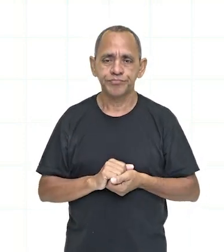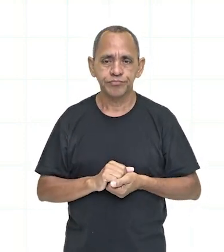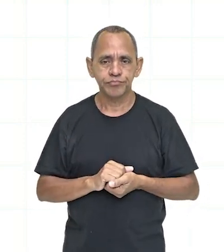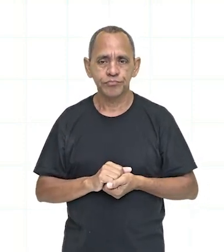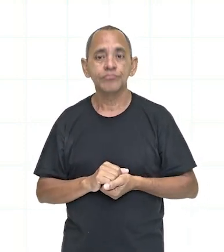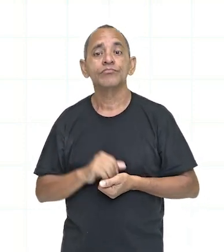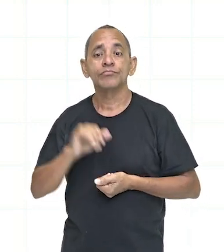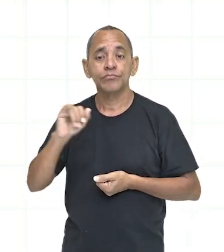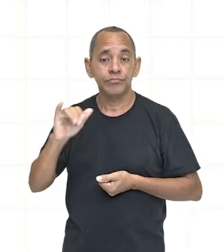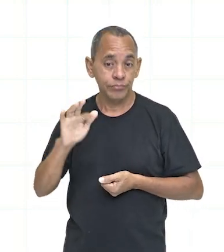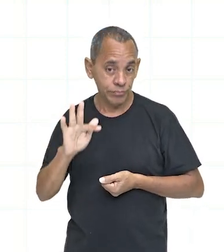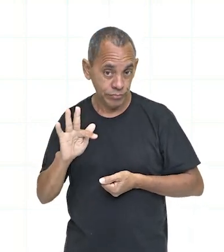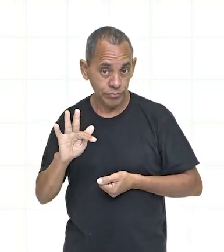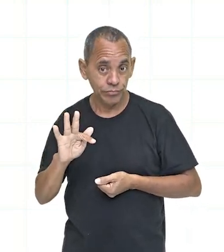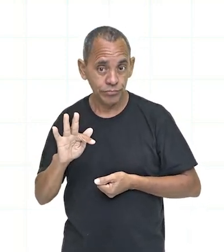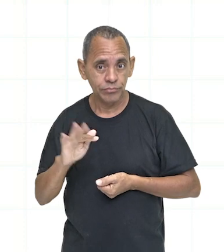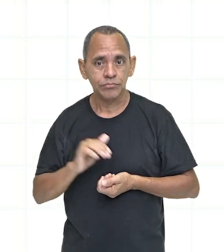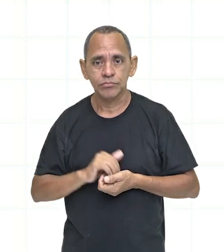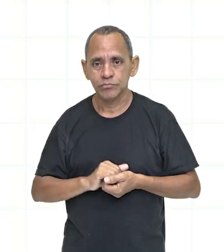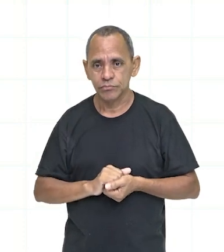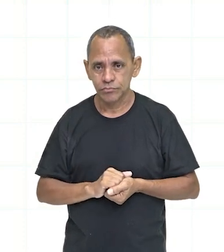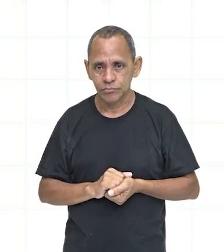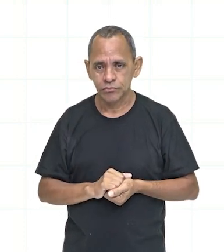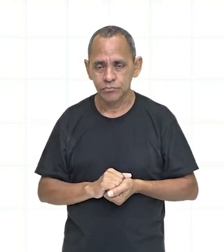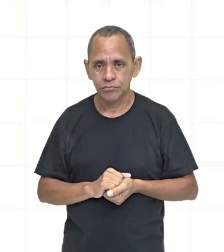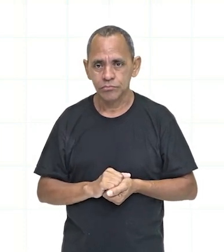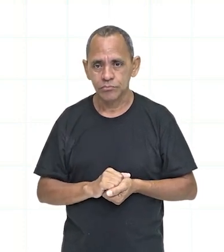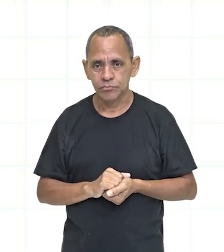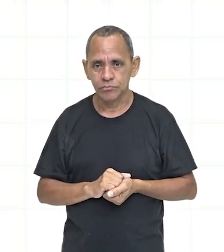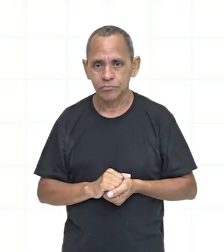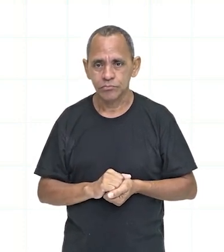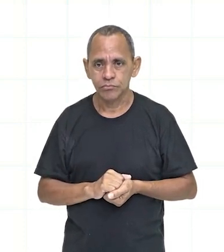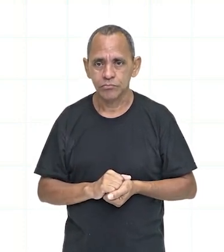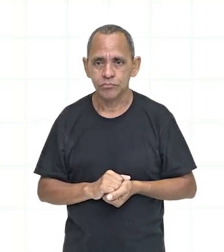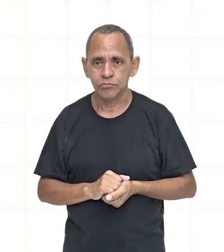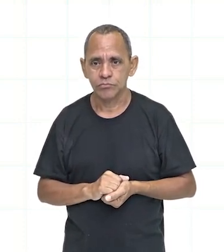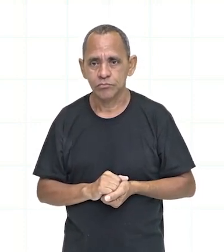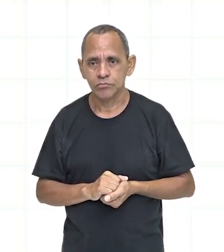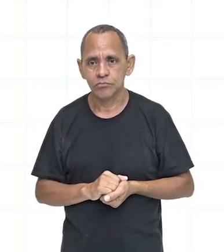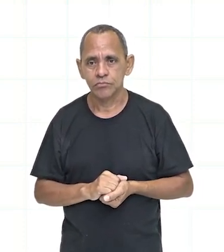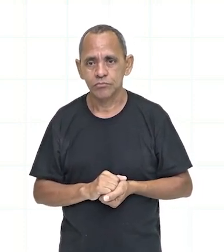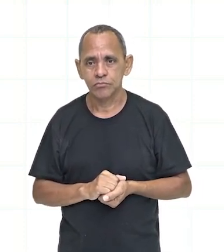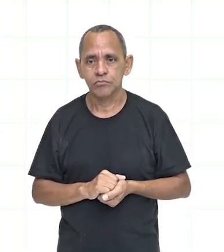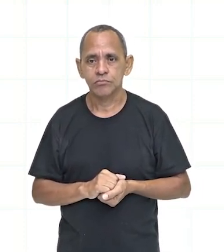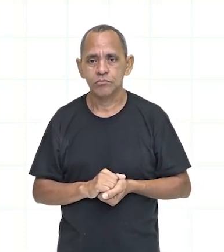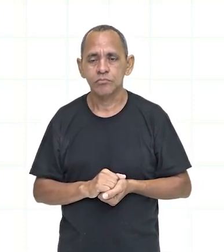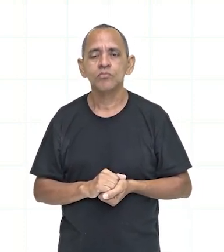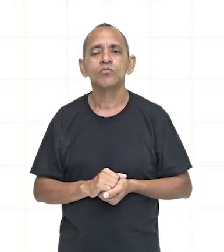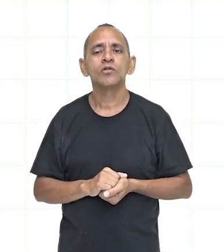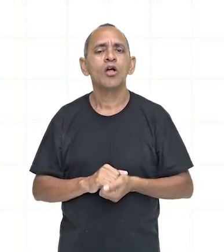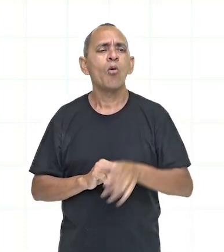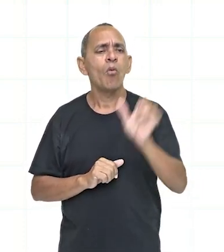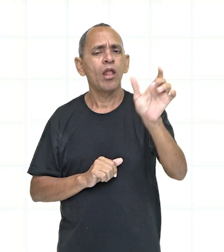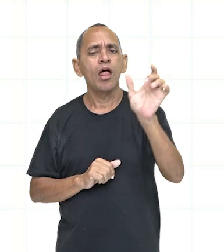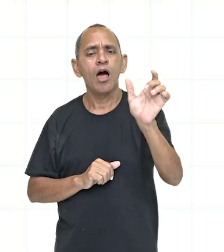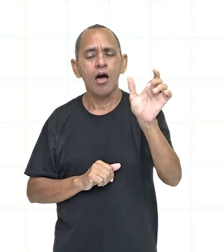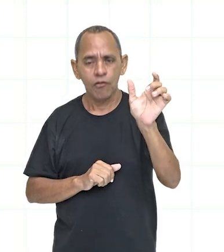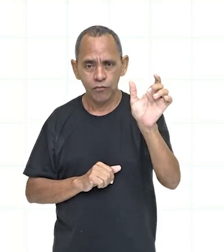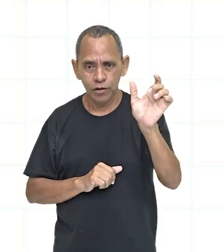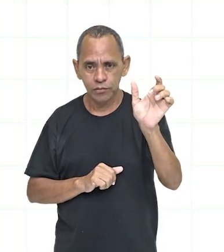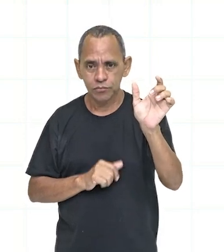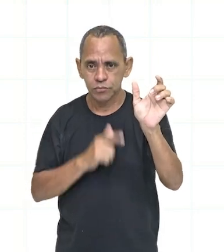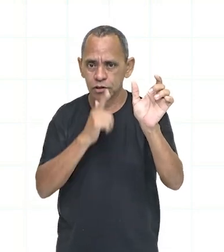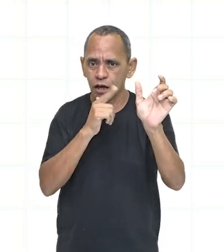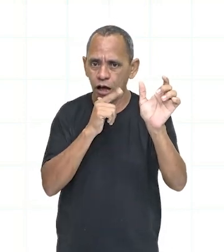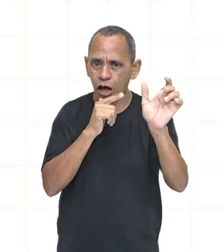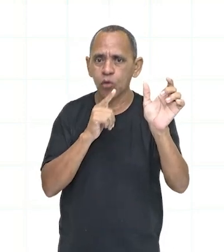se você regar. A palavrinha water é um substantivo água, mas ela também é um verbo que significa regar,